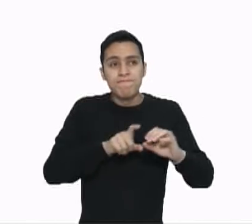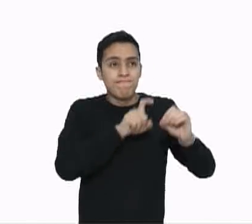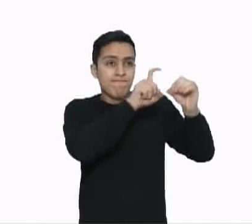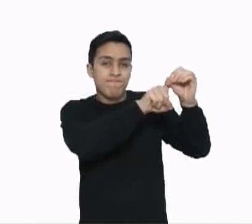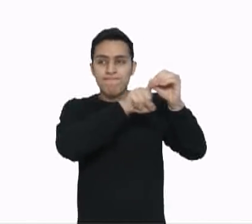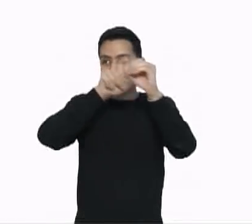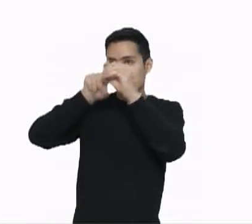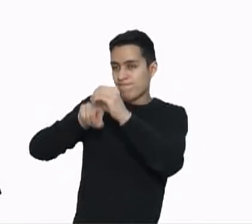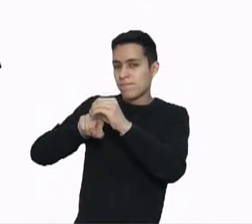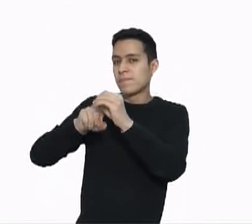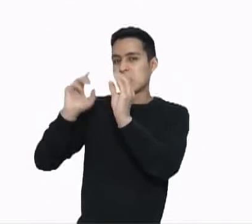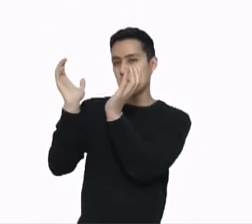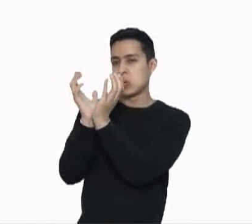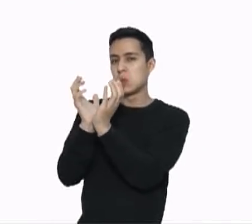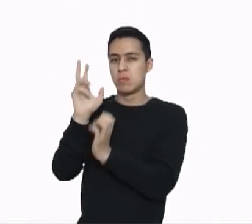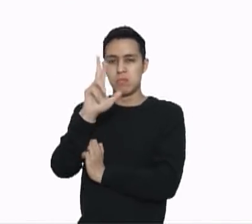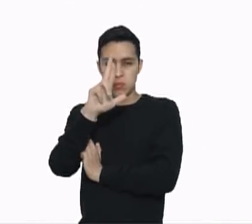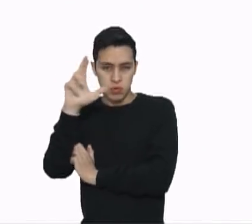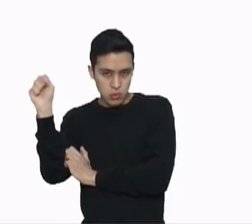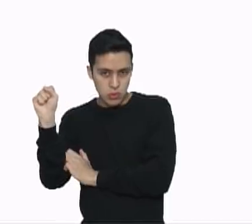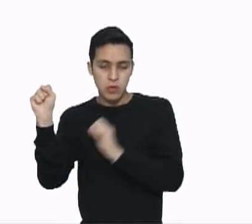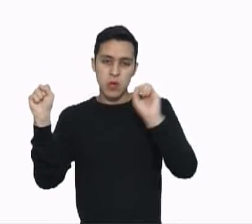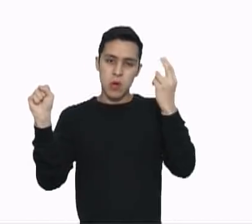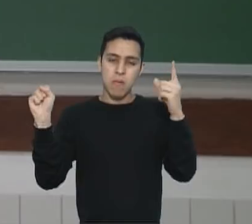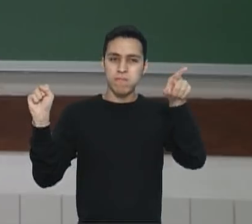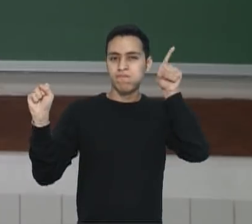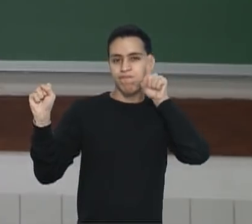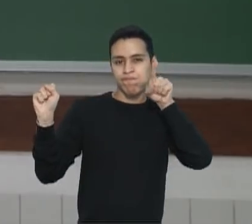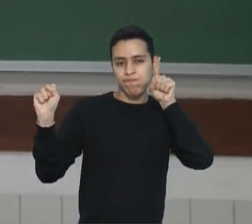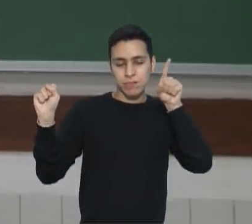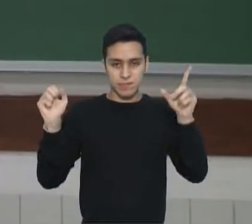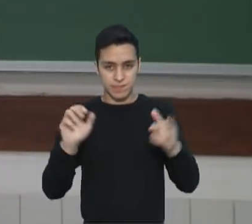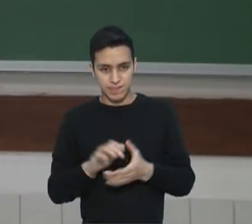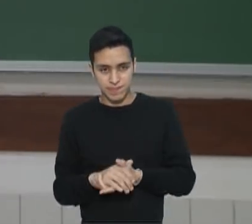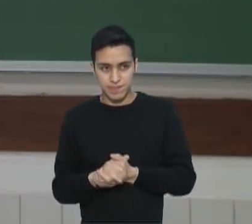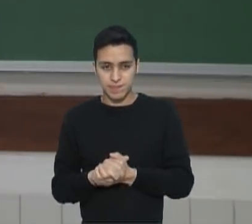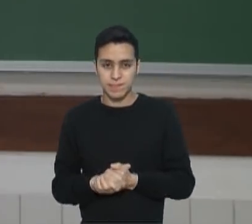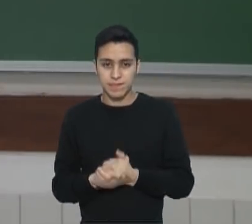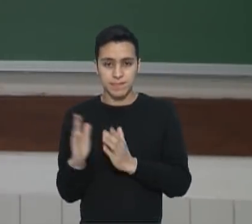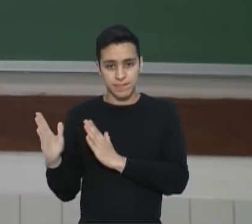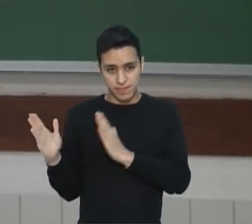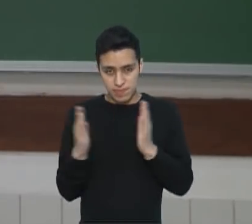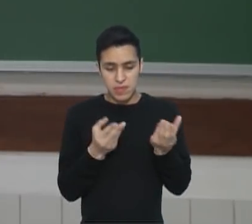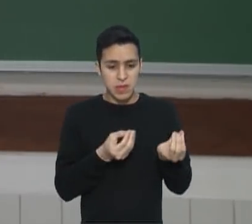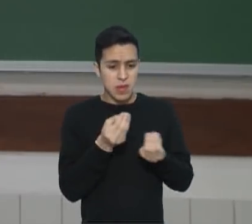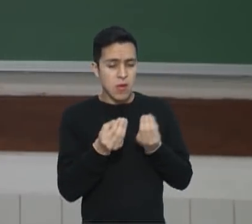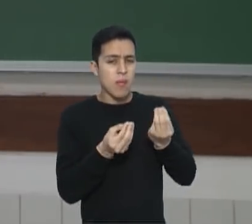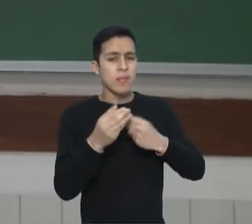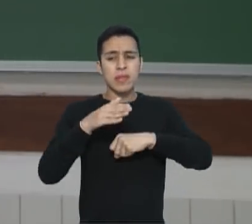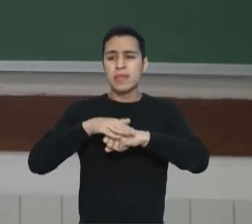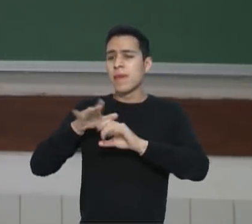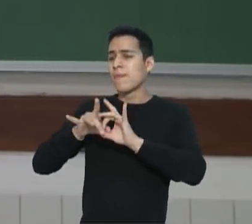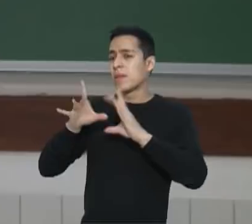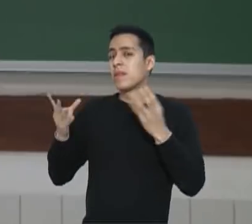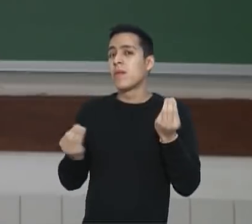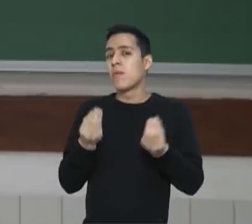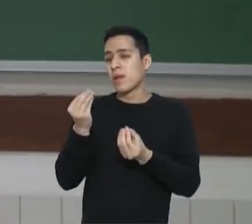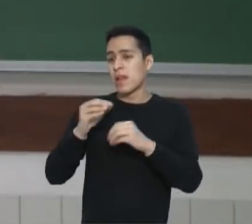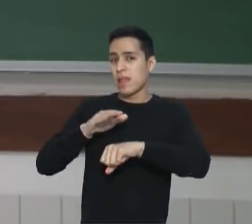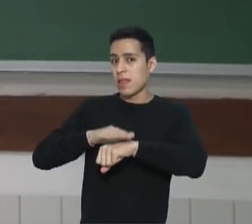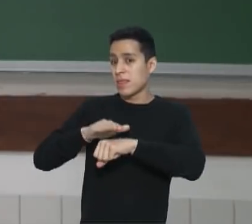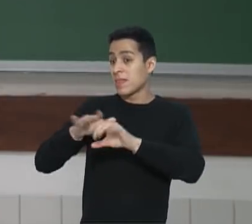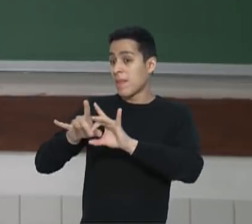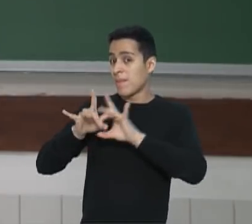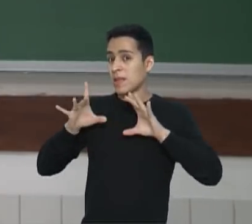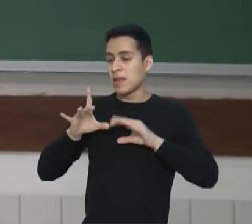aos Estados Unidos. O segundo ponto nosso para as independências é a independência da Indochina. O professor